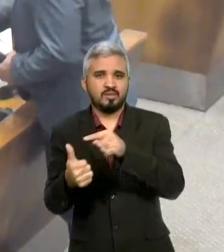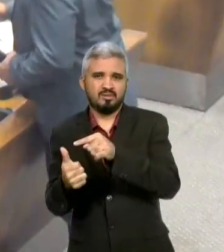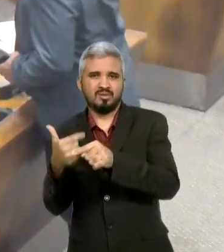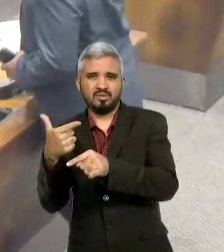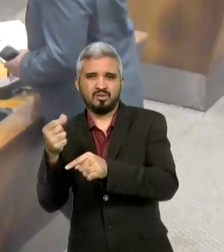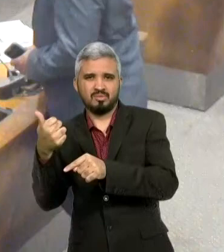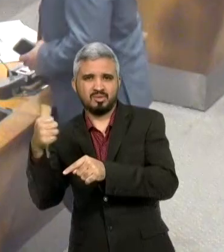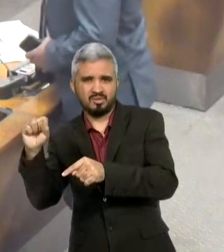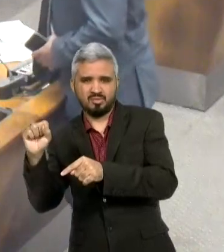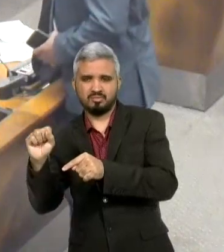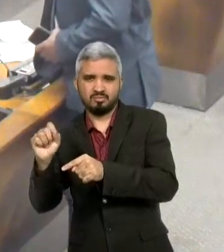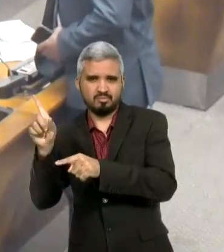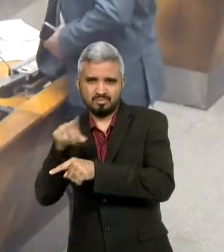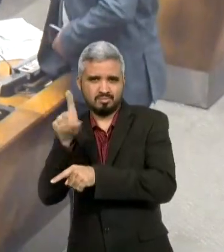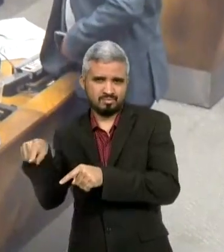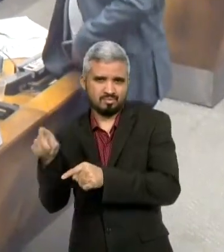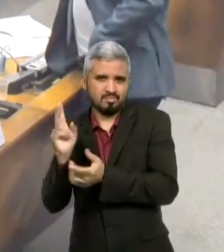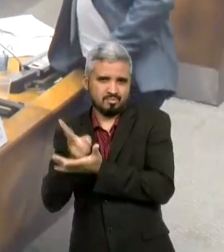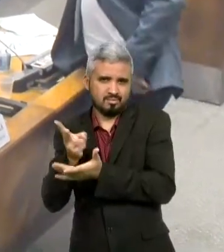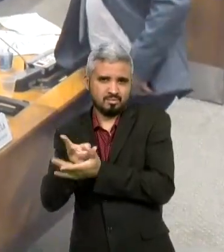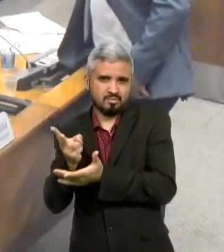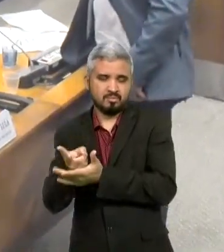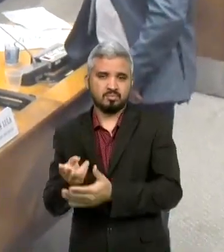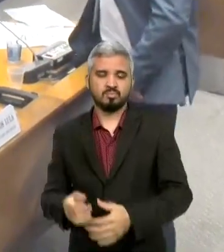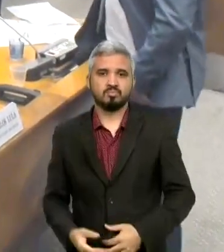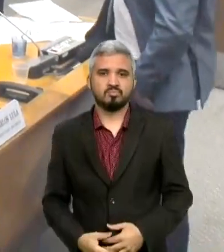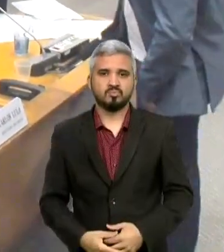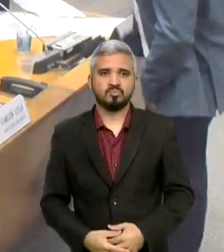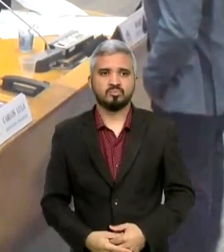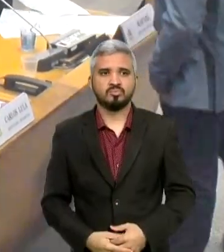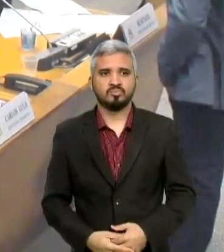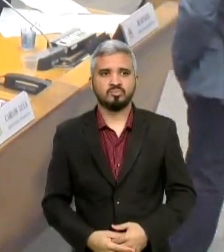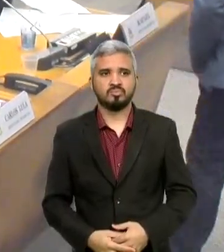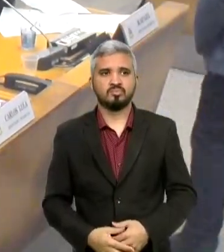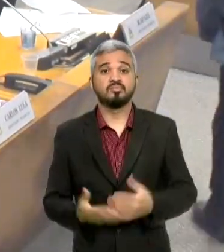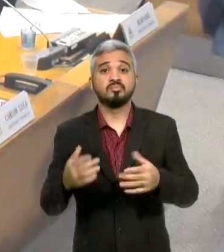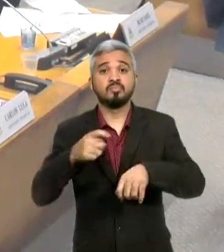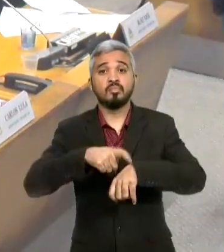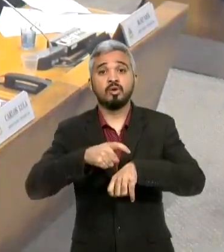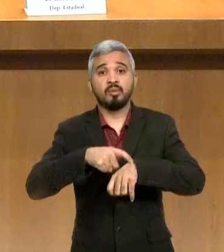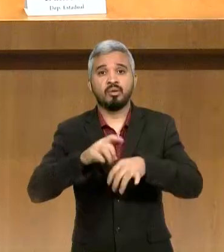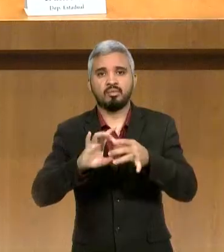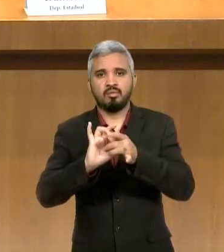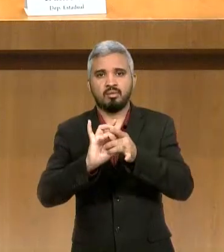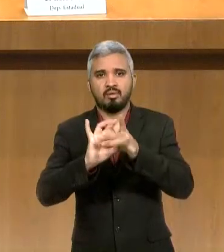não, manutenção do veto. Vamos liberar o painel.